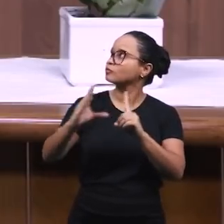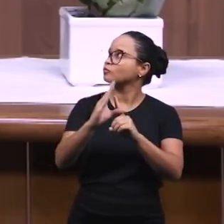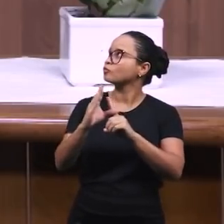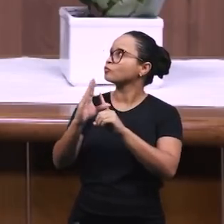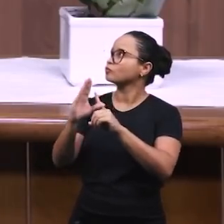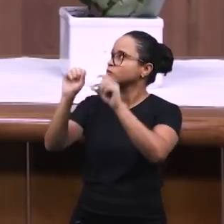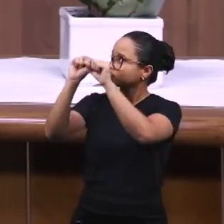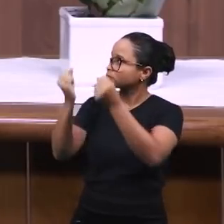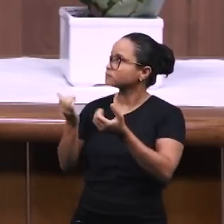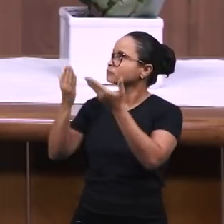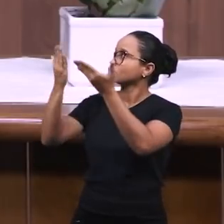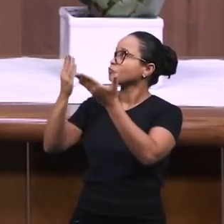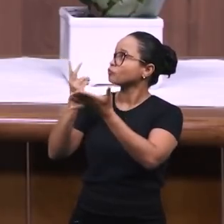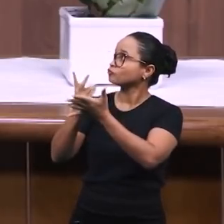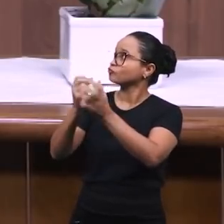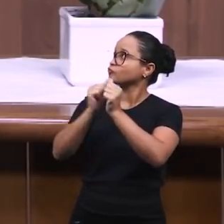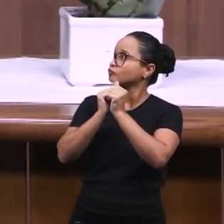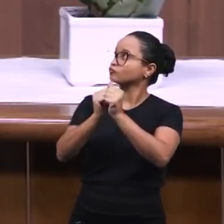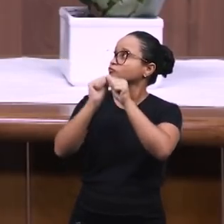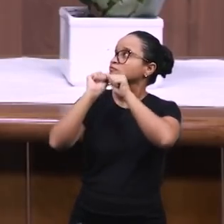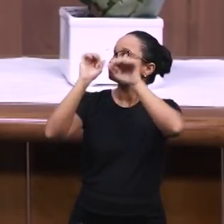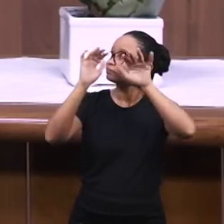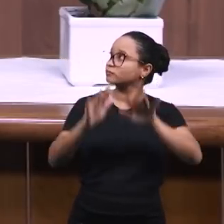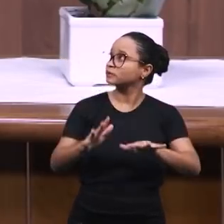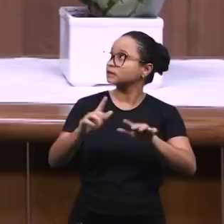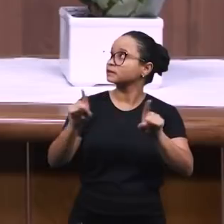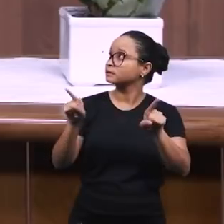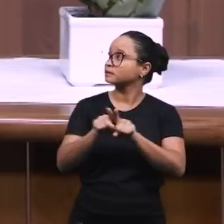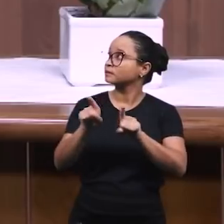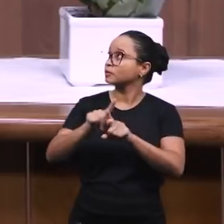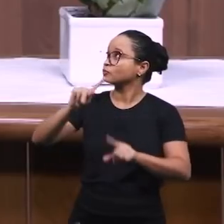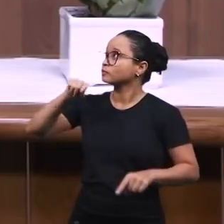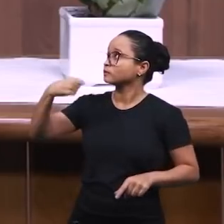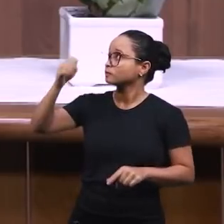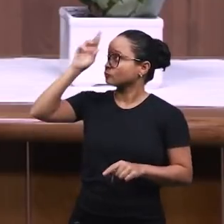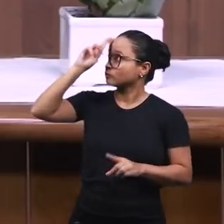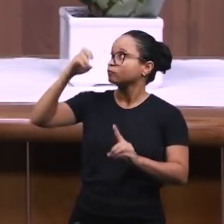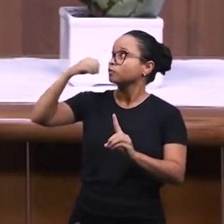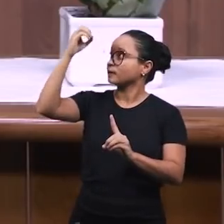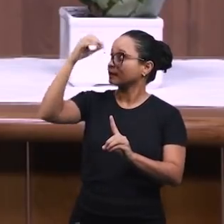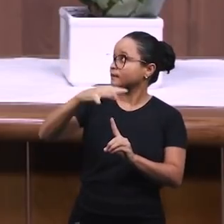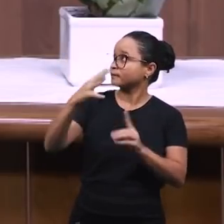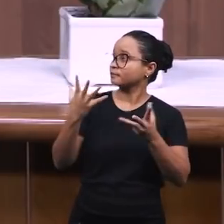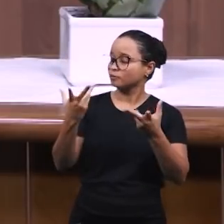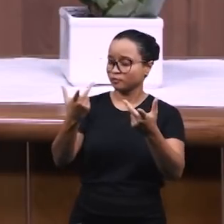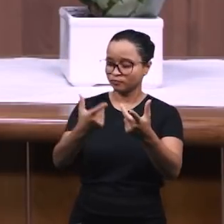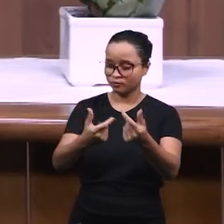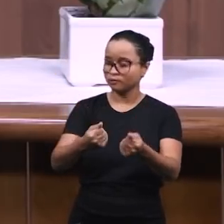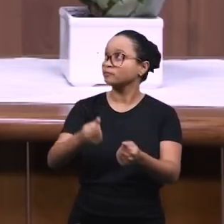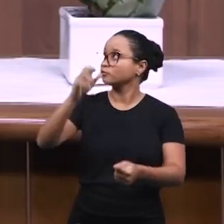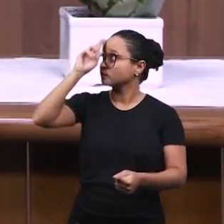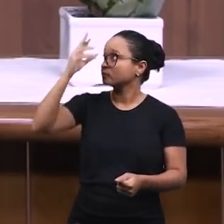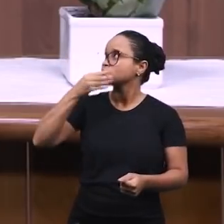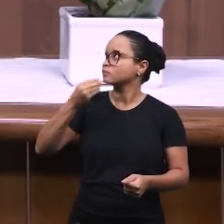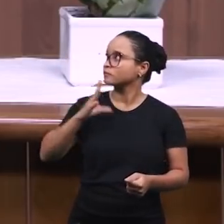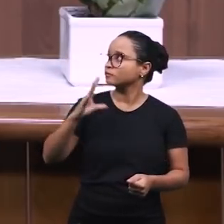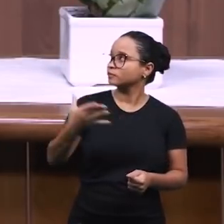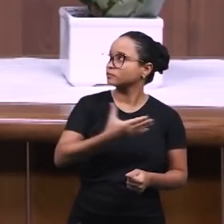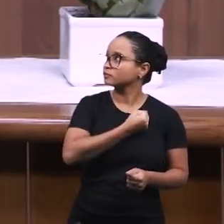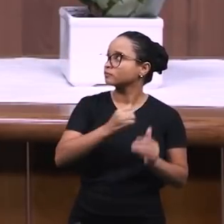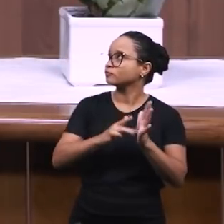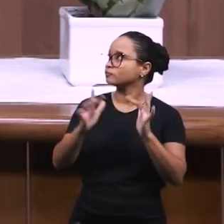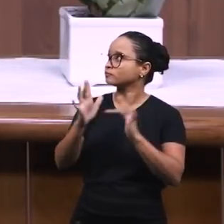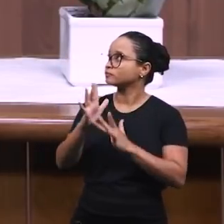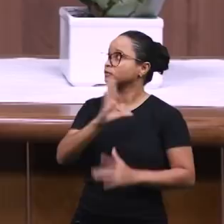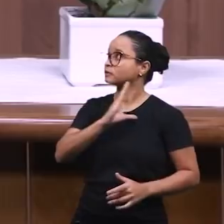culto. Senhor, continua conosco, continua nos abençoando e em teu nome dizemos que a graça maravilhosa do Senhor e Salvador Jesus Cristo, o amor de